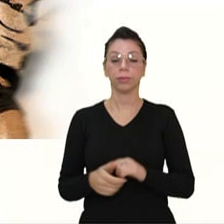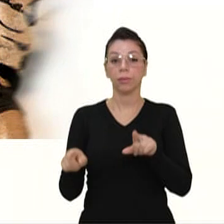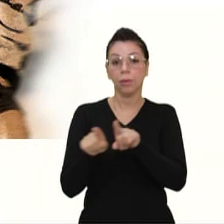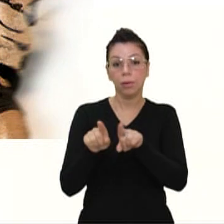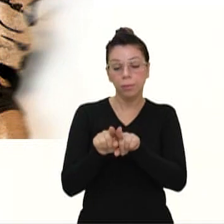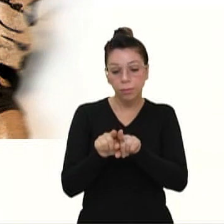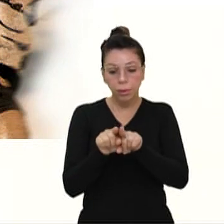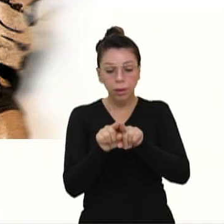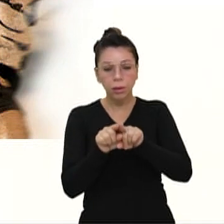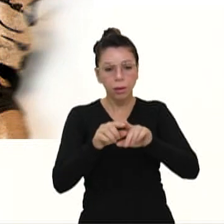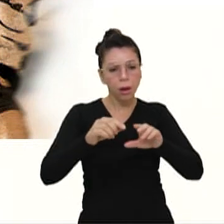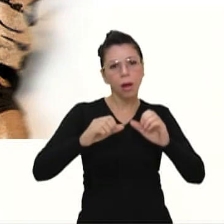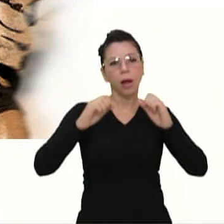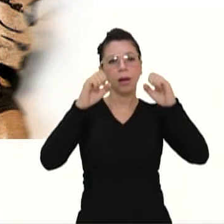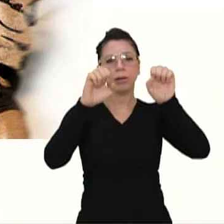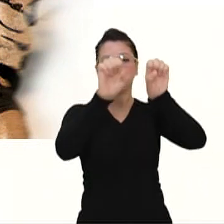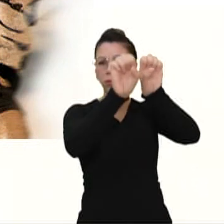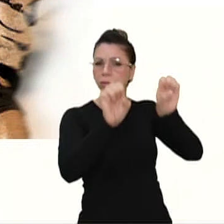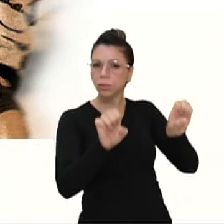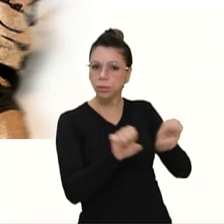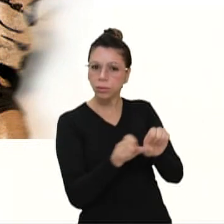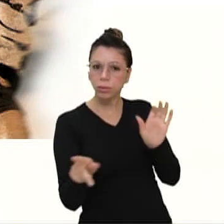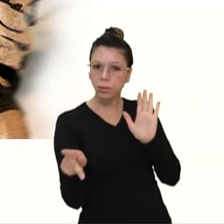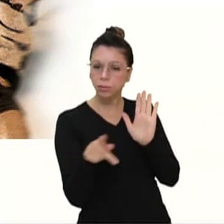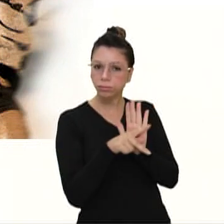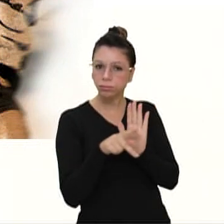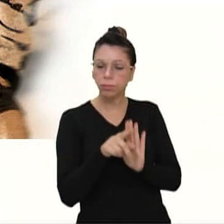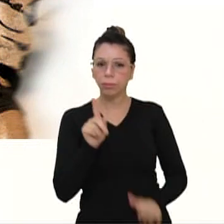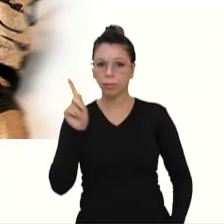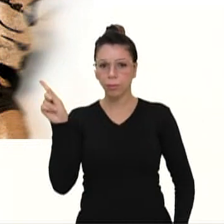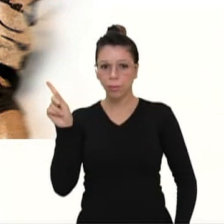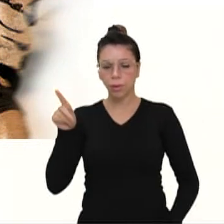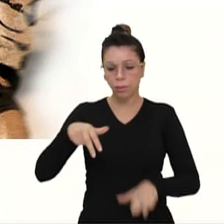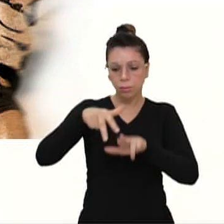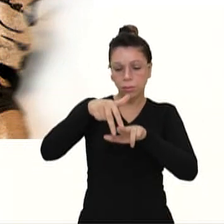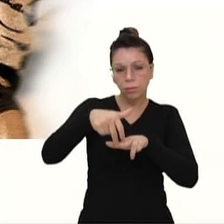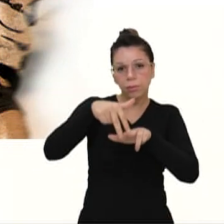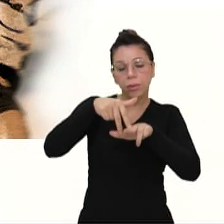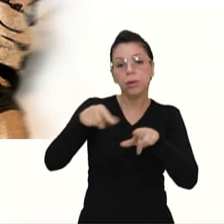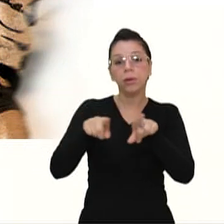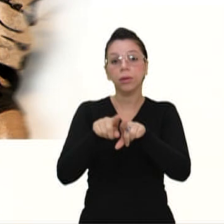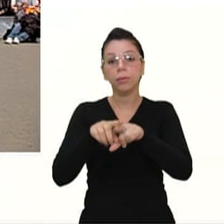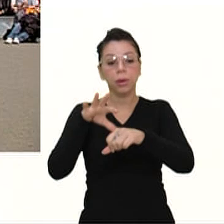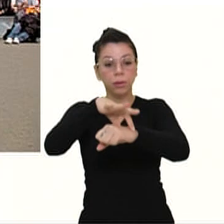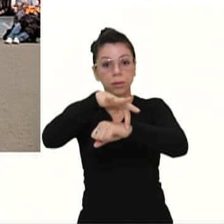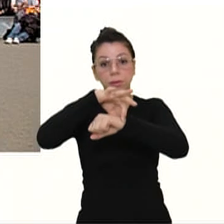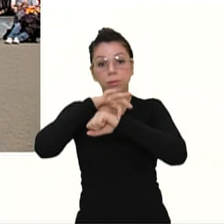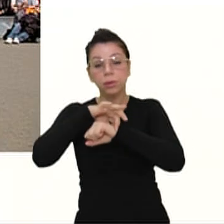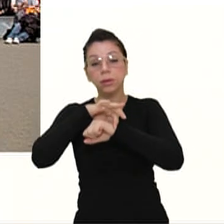skate, vimos quais são os equipamentos de segurança necessários para praticar o skate.